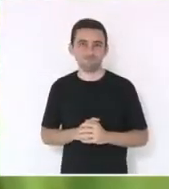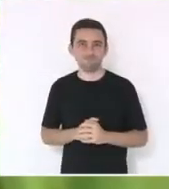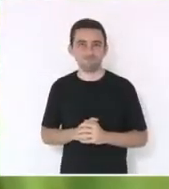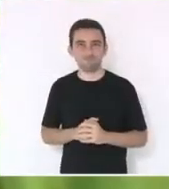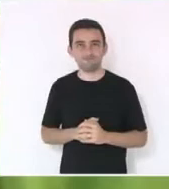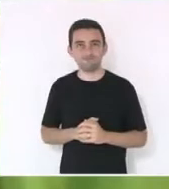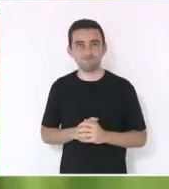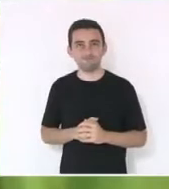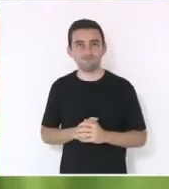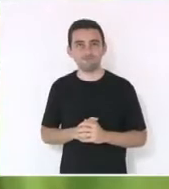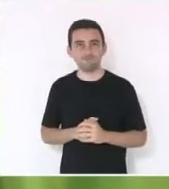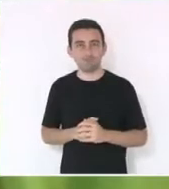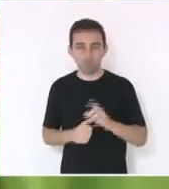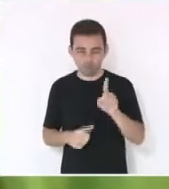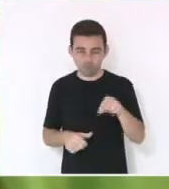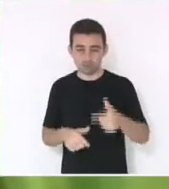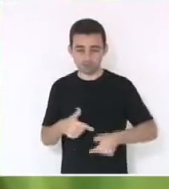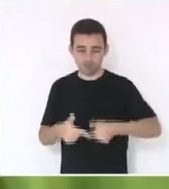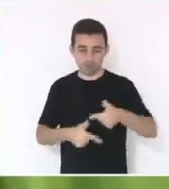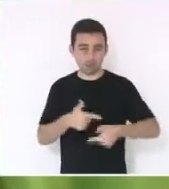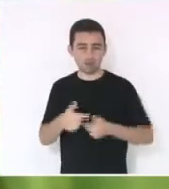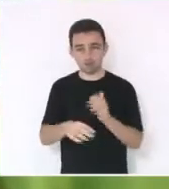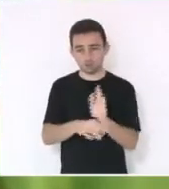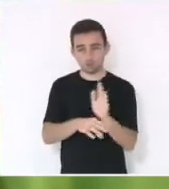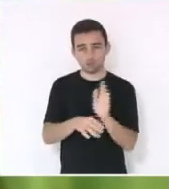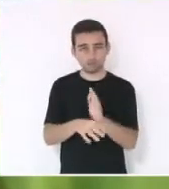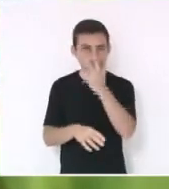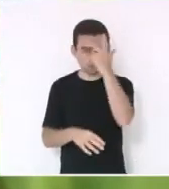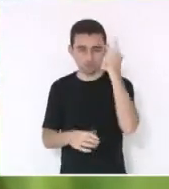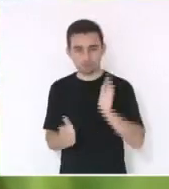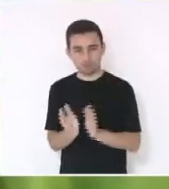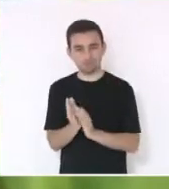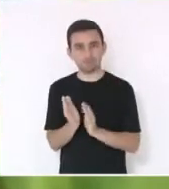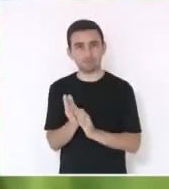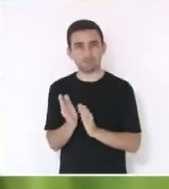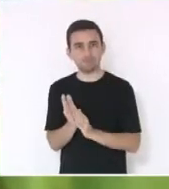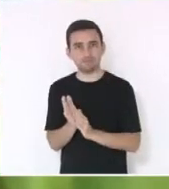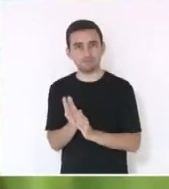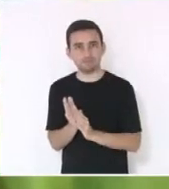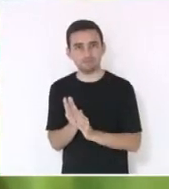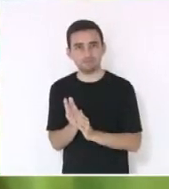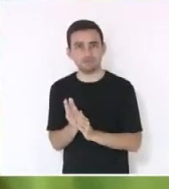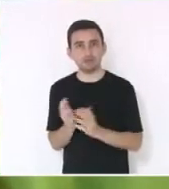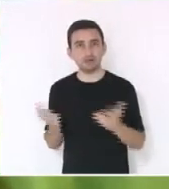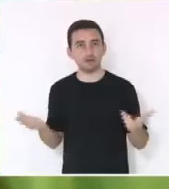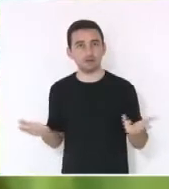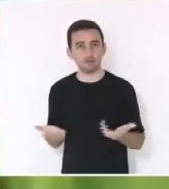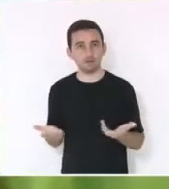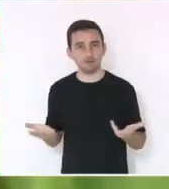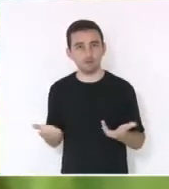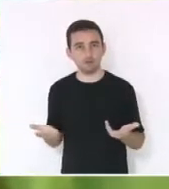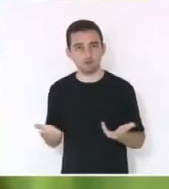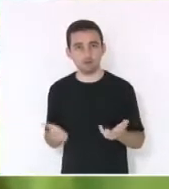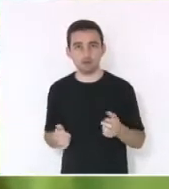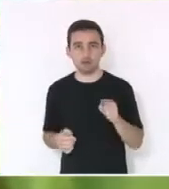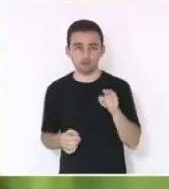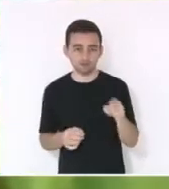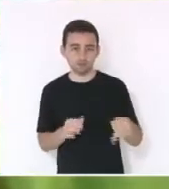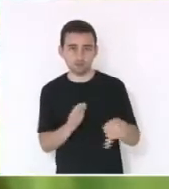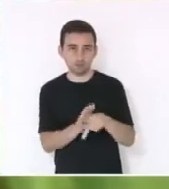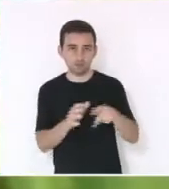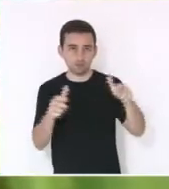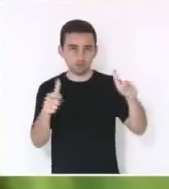Isso sim é trabalhar com as pessoas. Está de parabéns a unidade de transplante de Santa